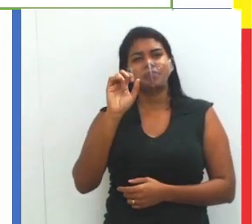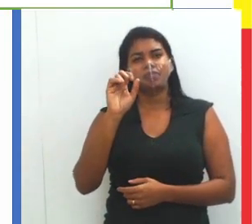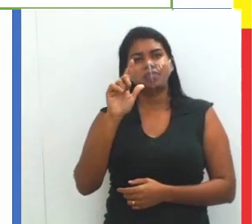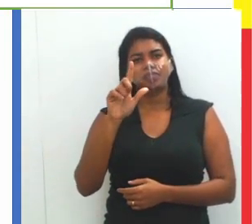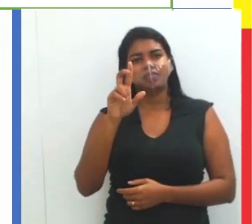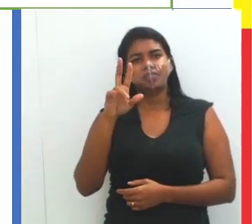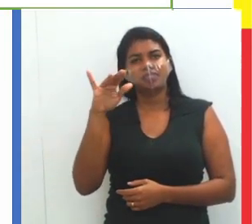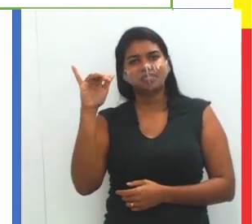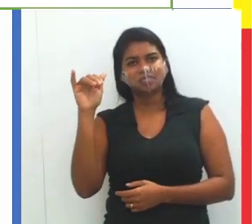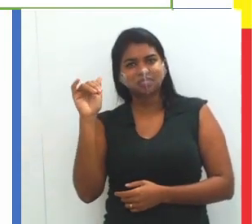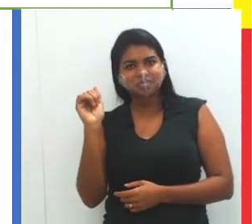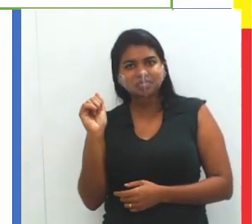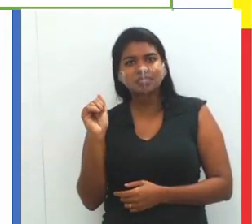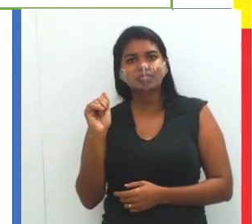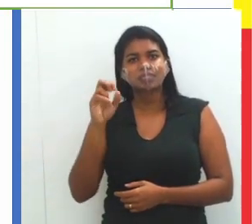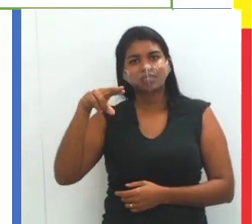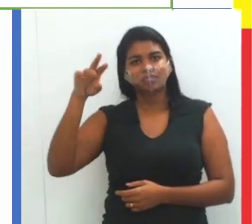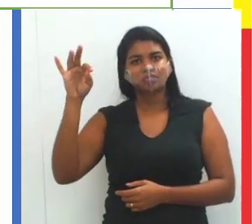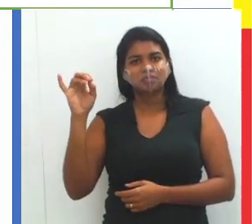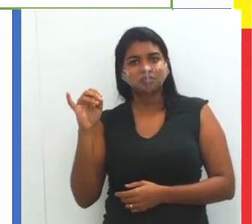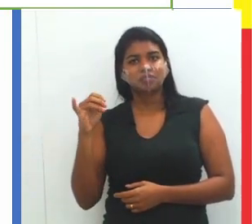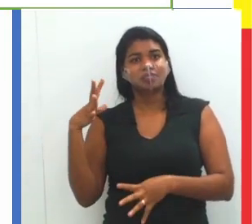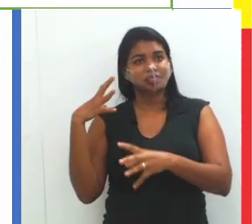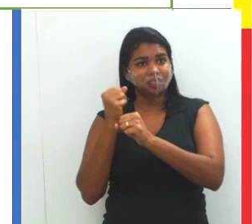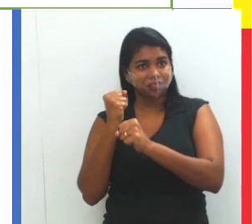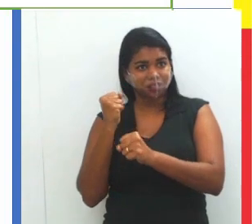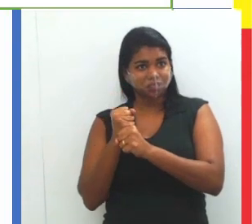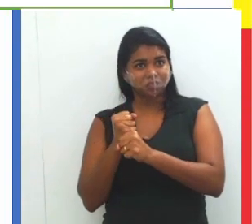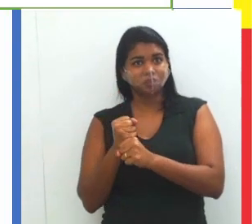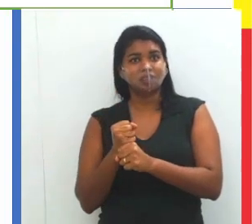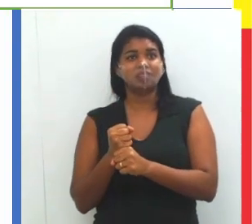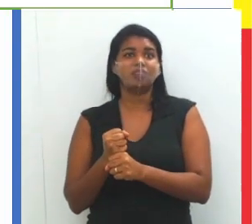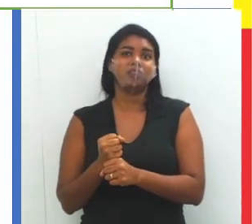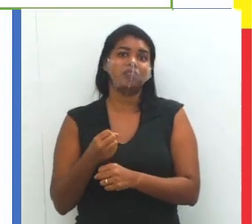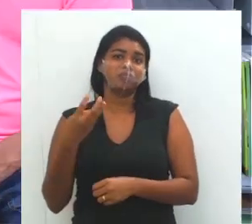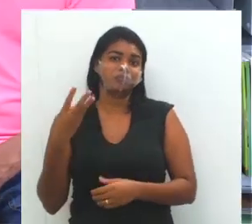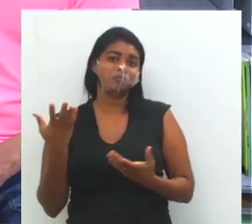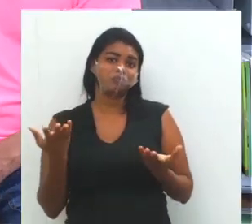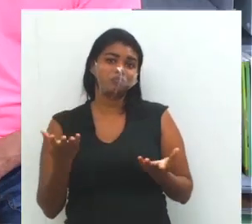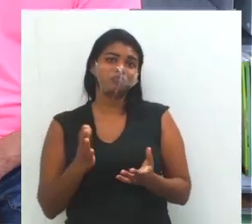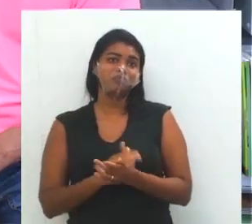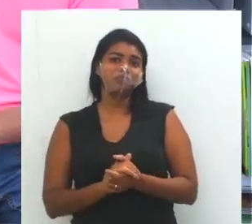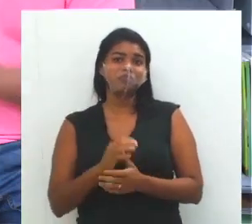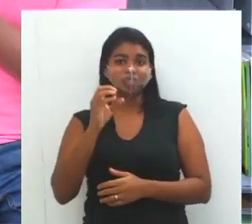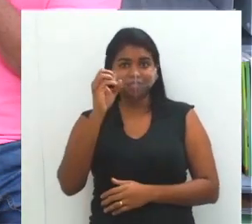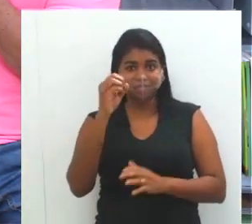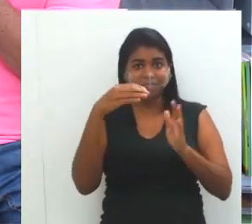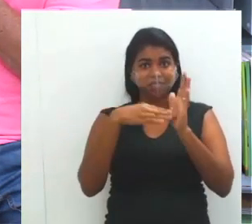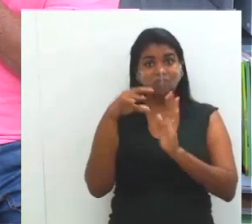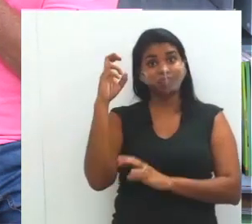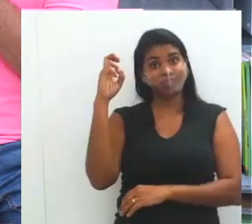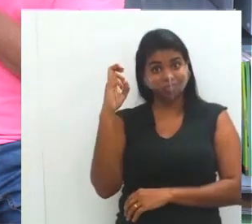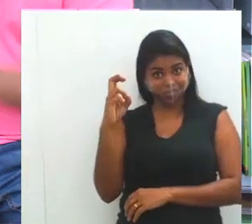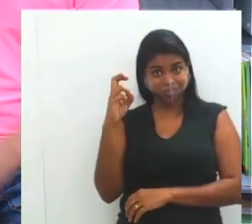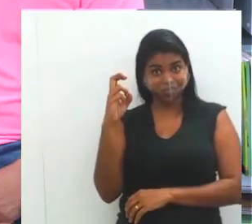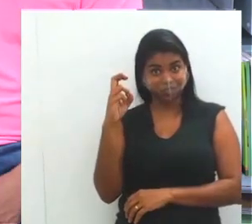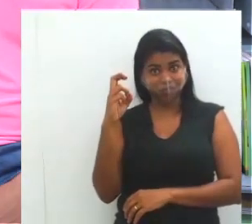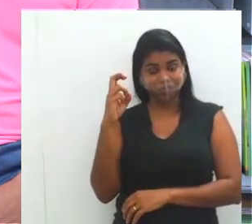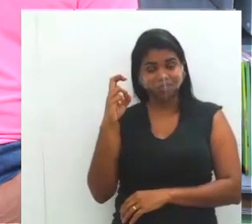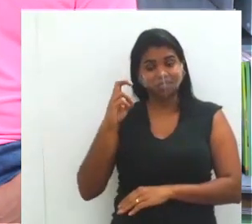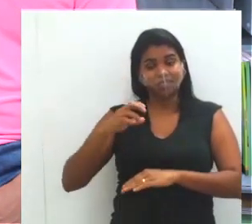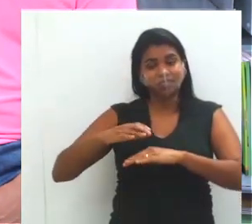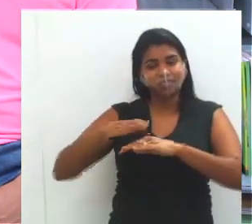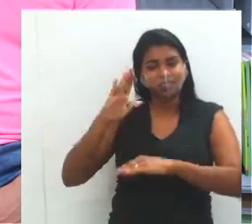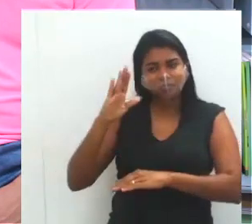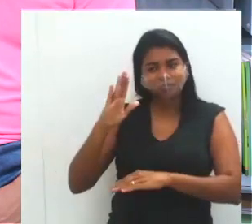Barroso, mas sua nota não passava de 3. É porque justamente se dava uma nota de 0 a 5. A nota dele não passava